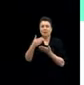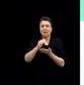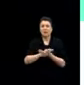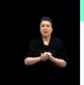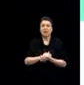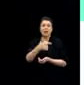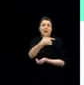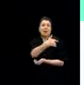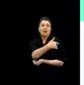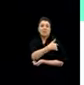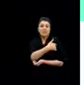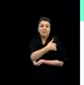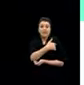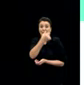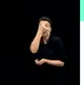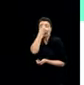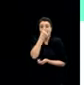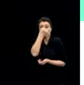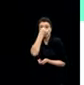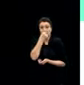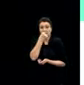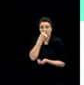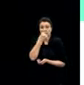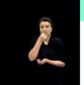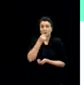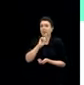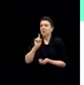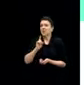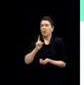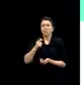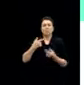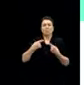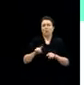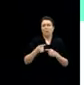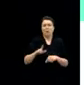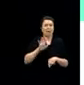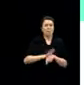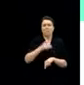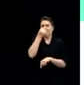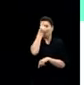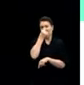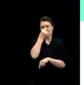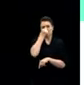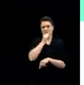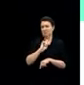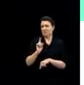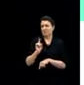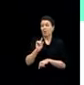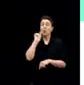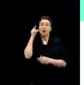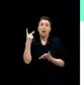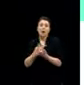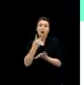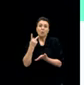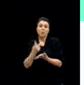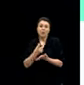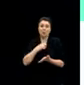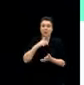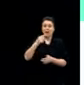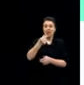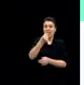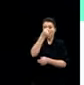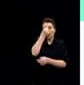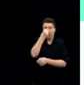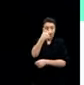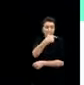A vacina contra a gripe não causa gripe, gente. O que acontece, né? Ela se trata de uma vacina